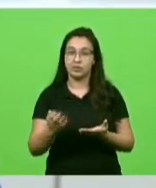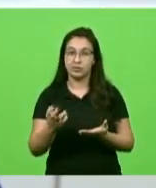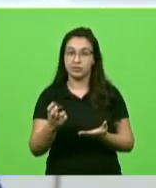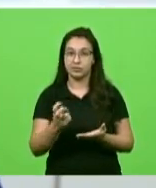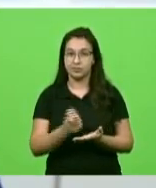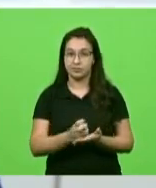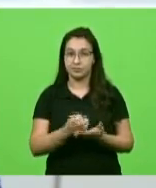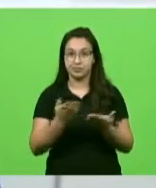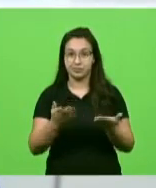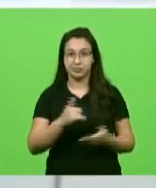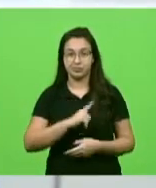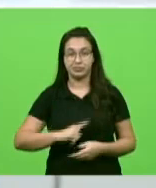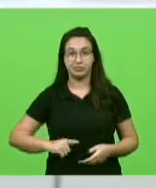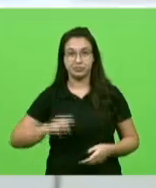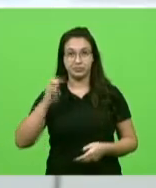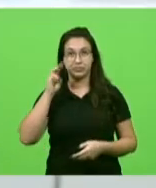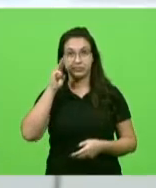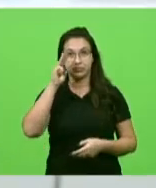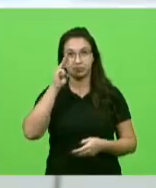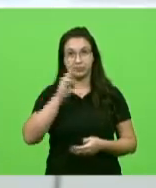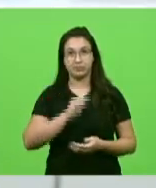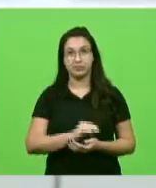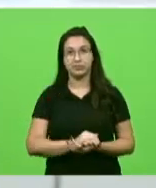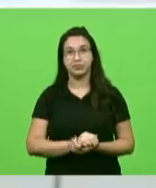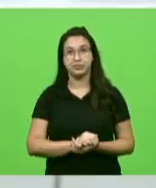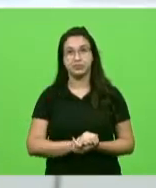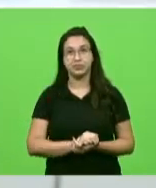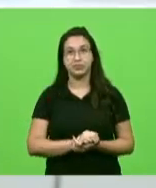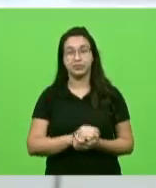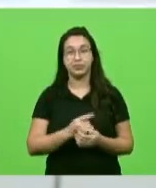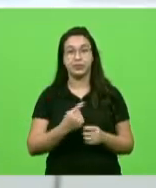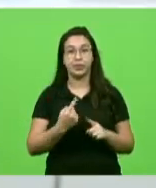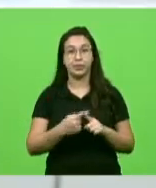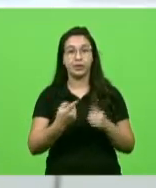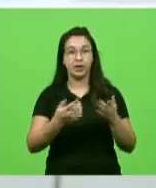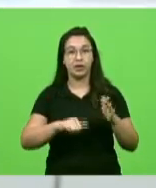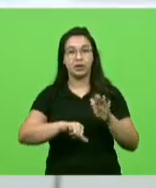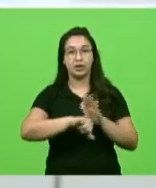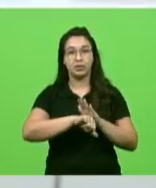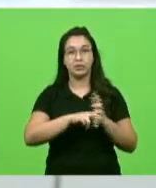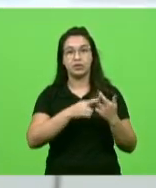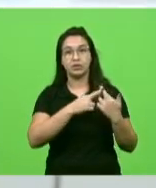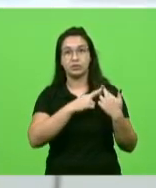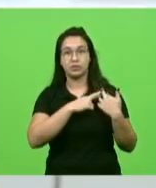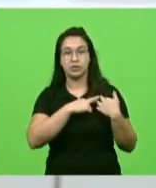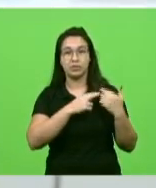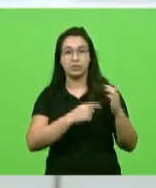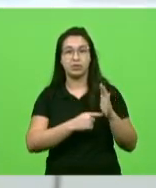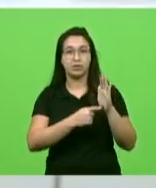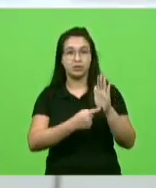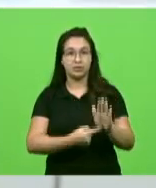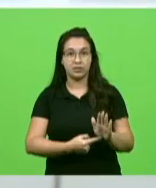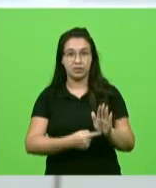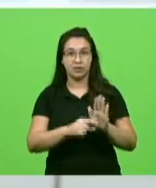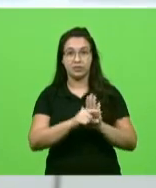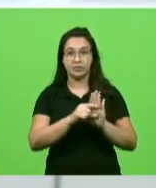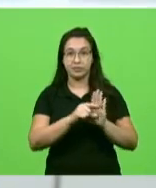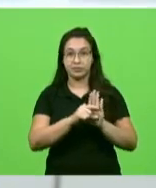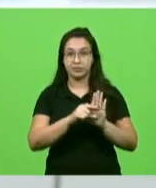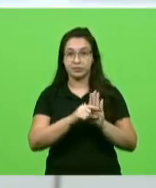do Estado de Santa Catarina sua Carlos Moisés da Silva pelo crime e responsabilidade indicada na peça acusatória